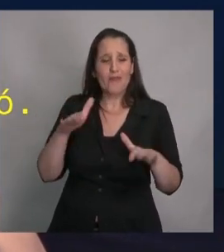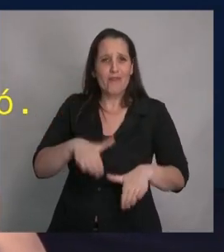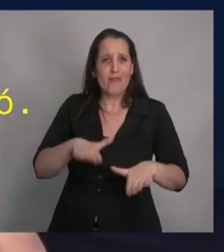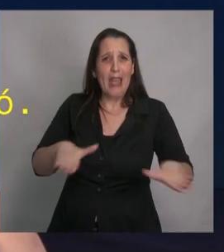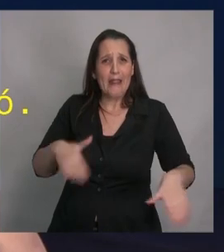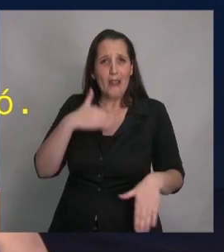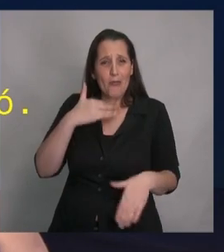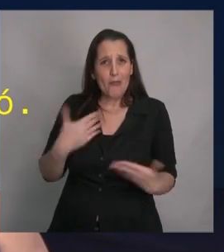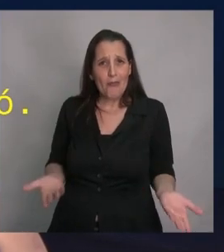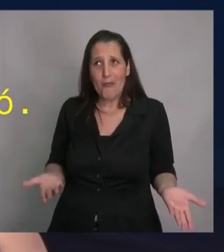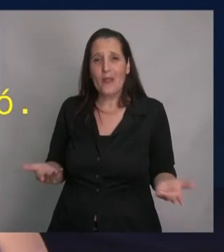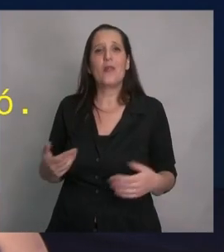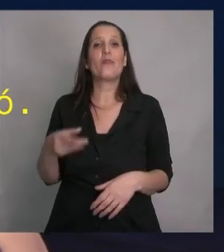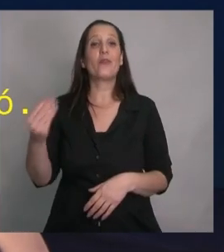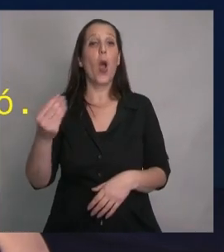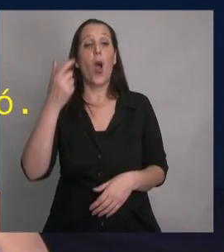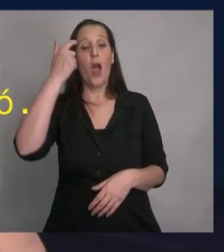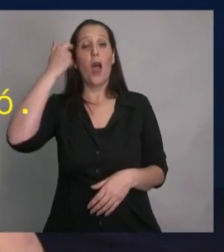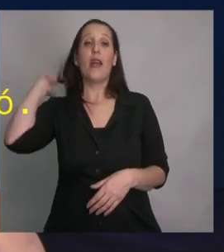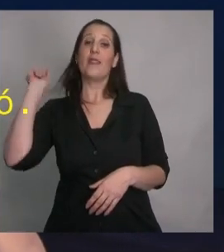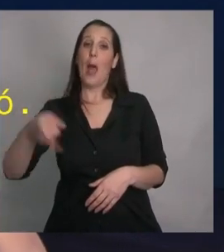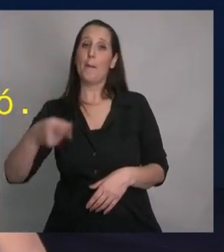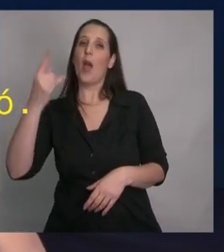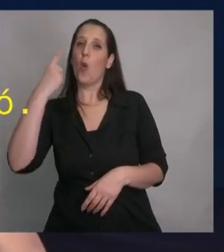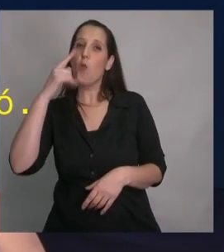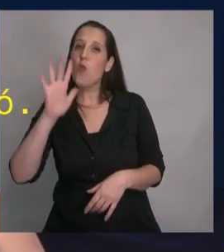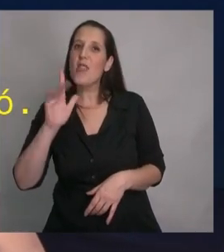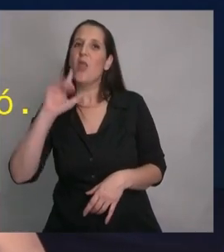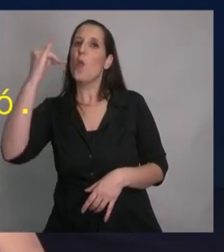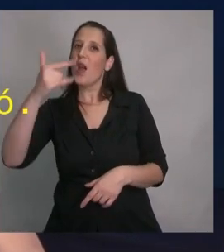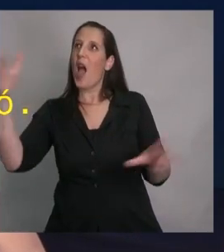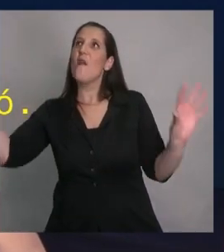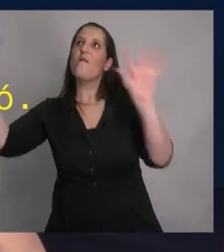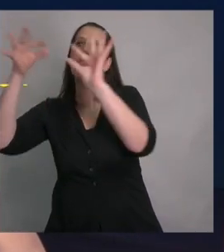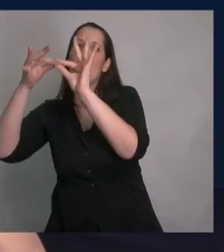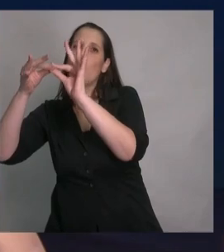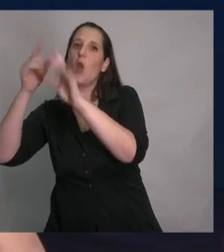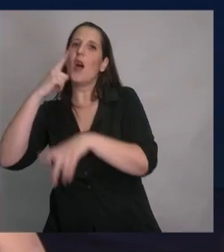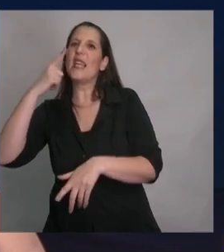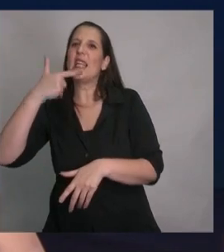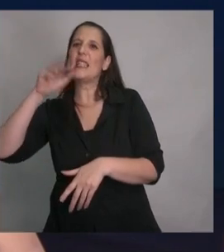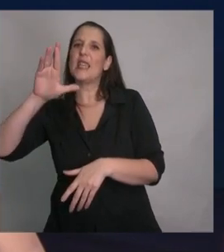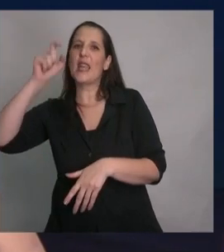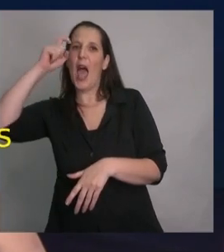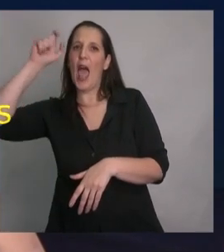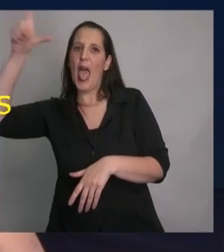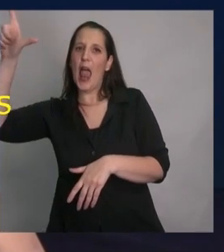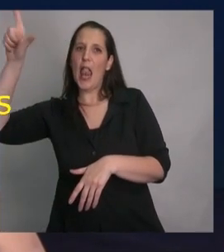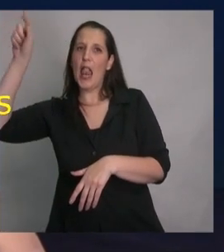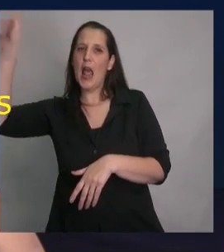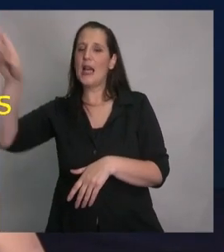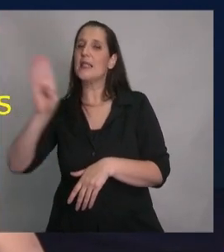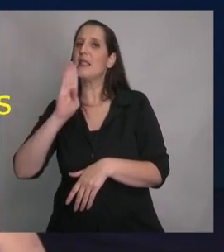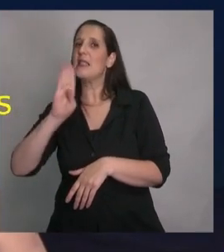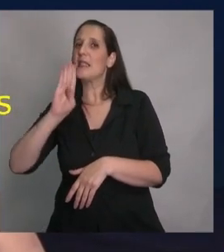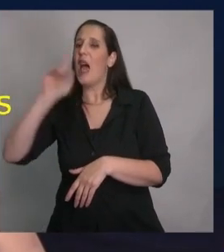O fato é que nós temos que pensar o que fazer daqui para frente, porque vocês conhecem as declarações